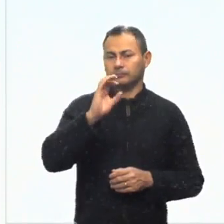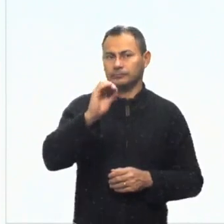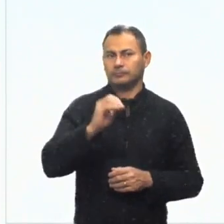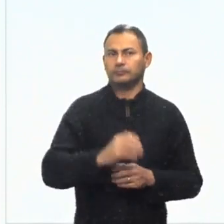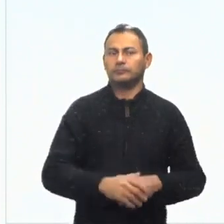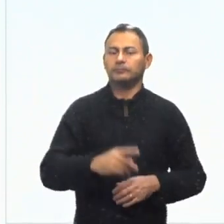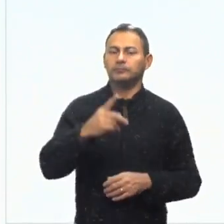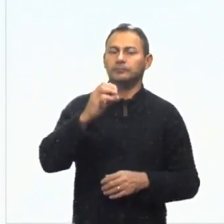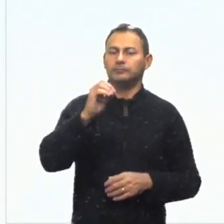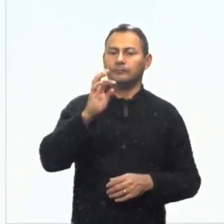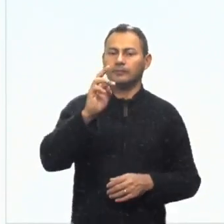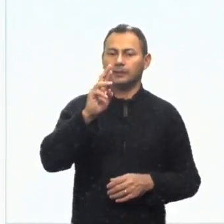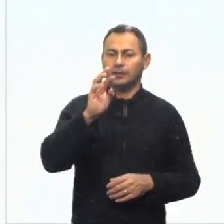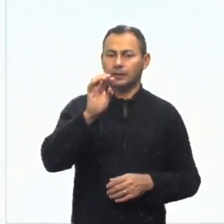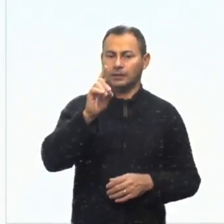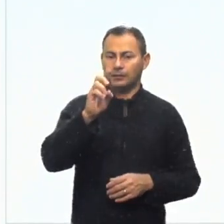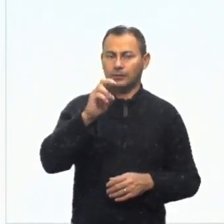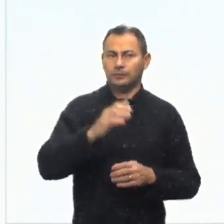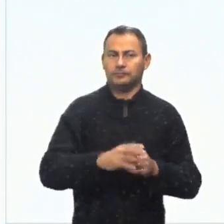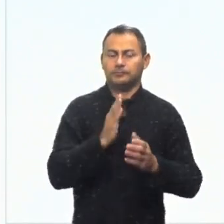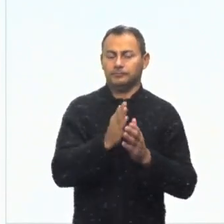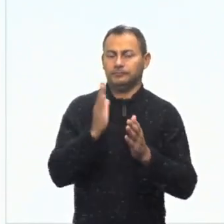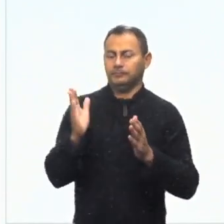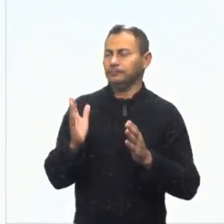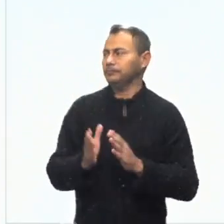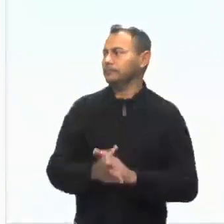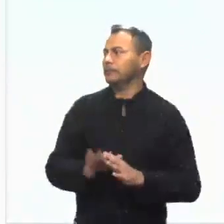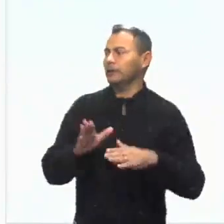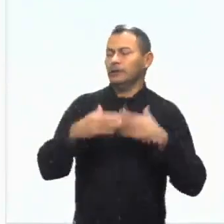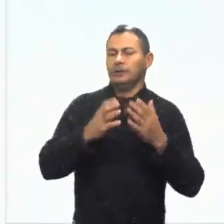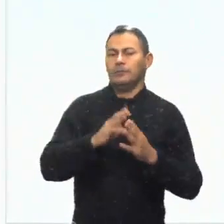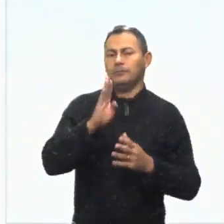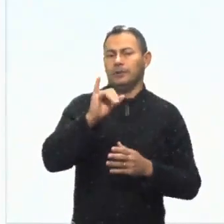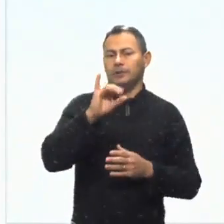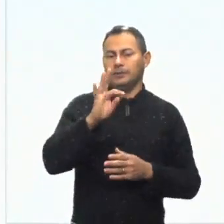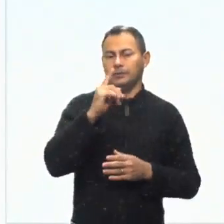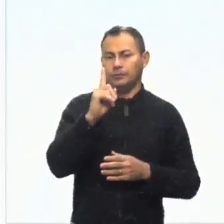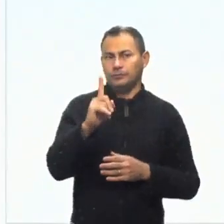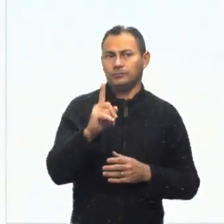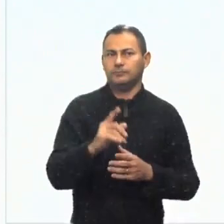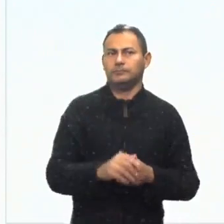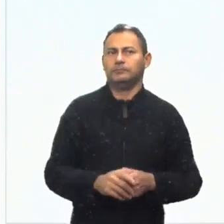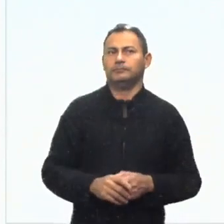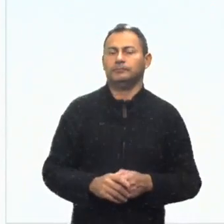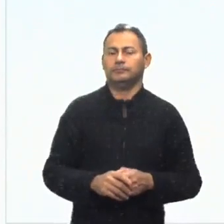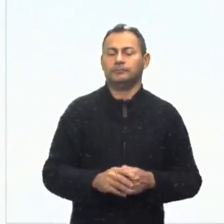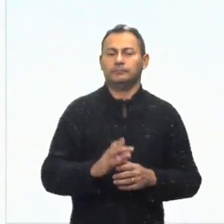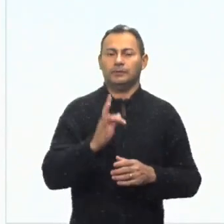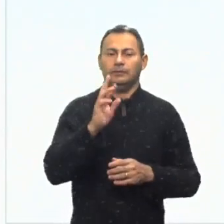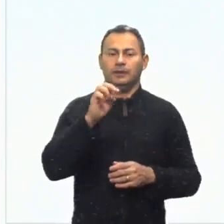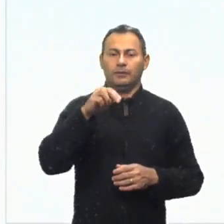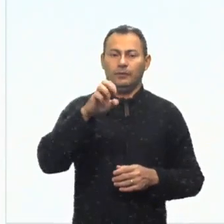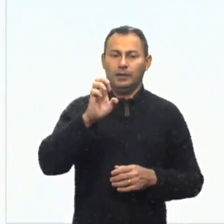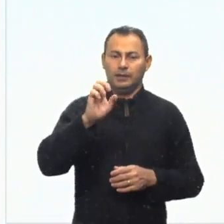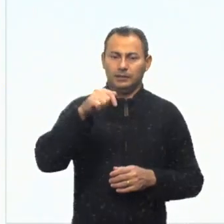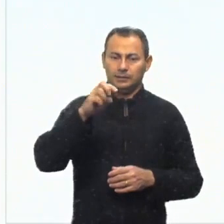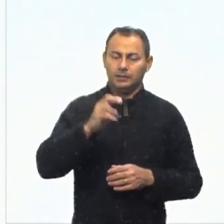a portadora está com uma determinada frequência. Quando tiver o bit 1, a frequência